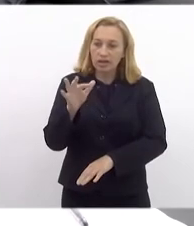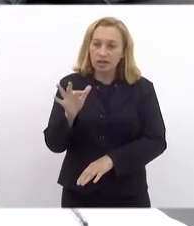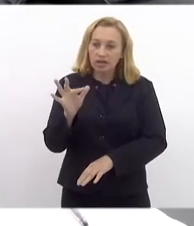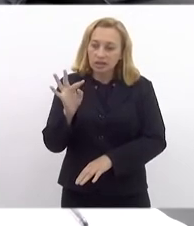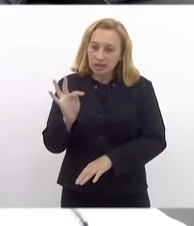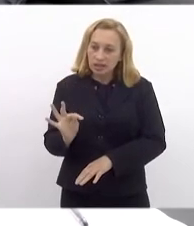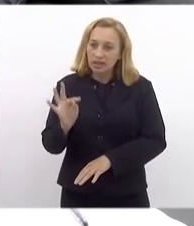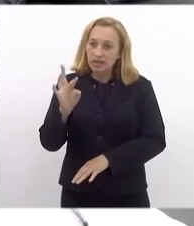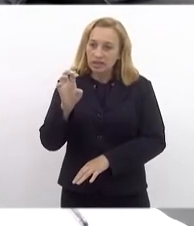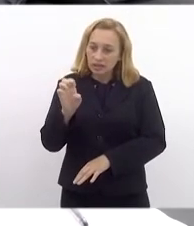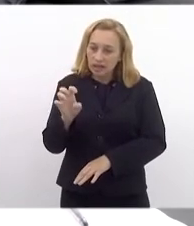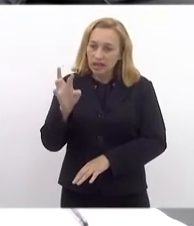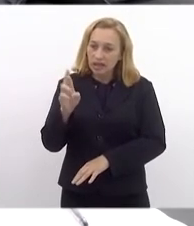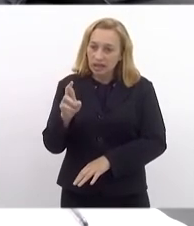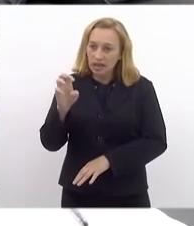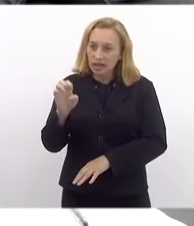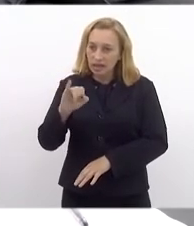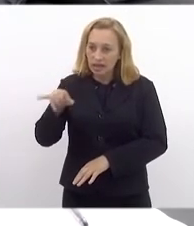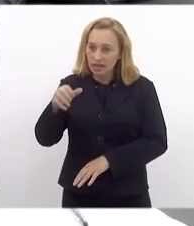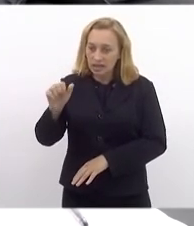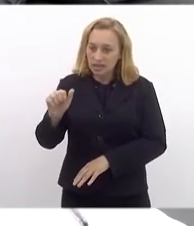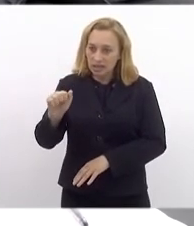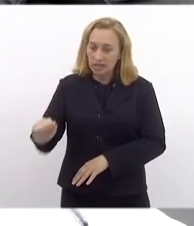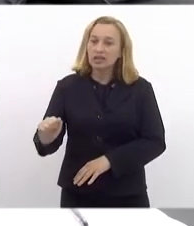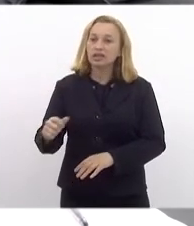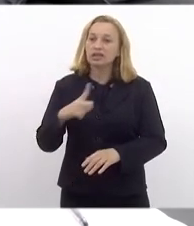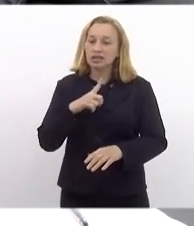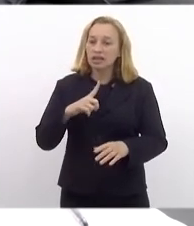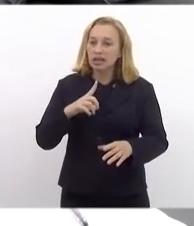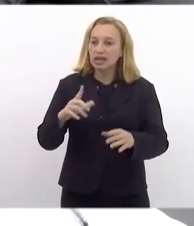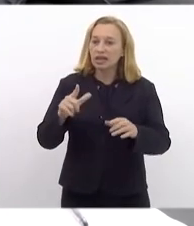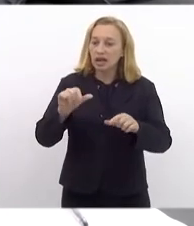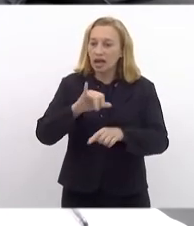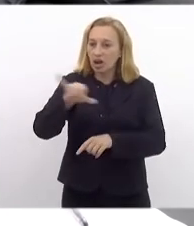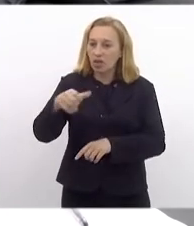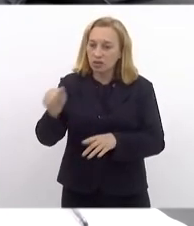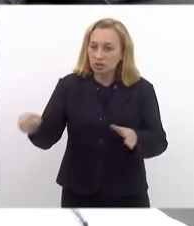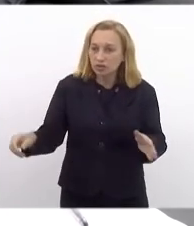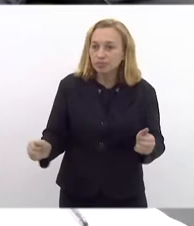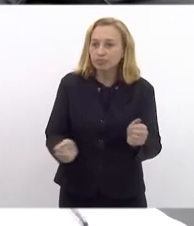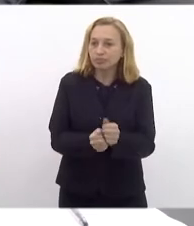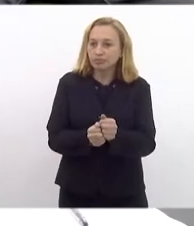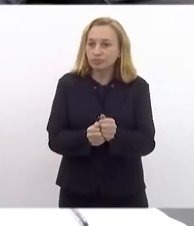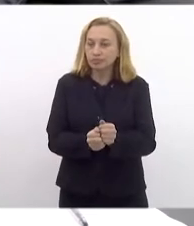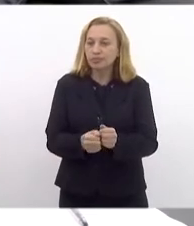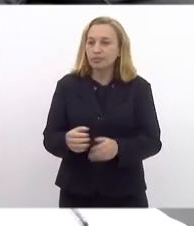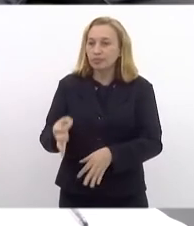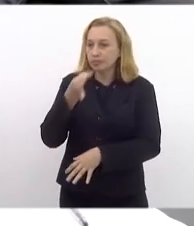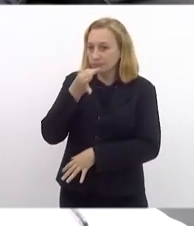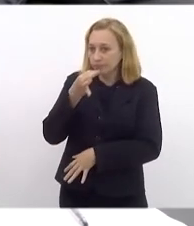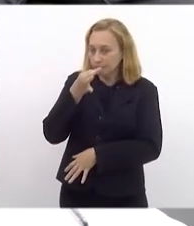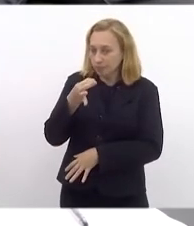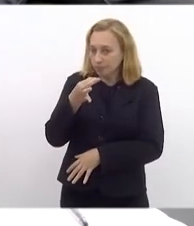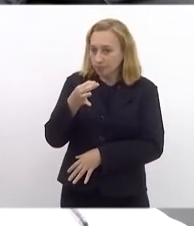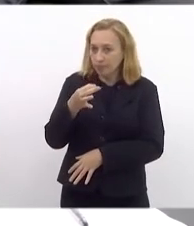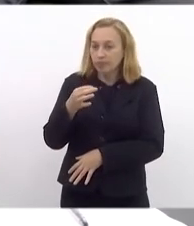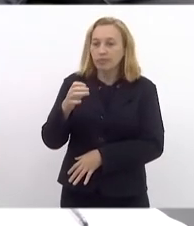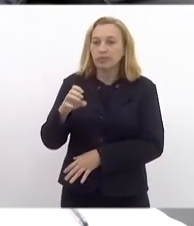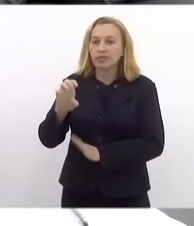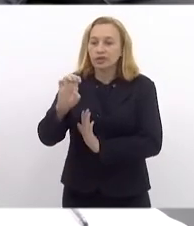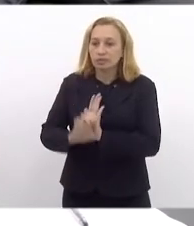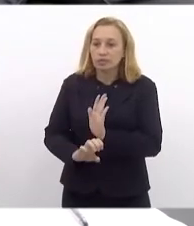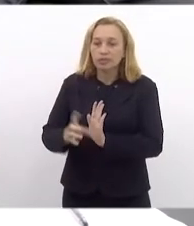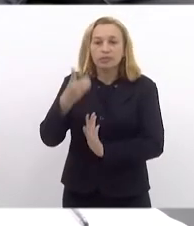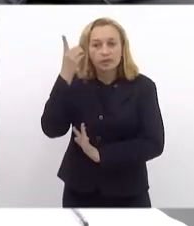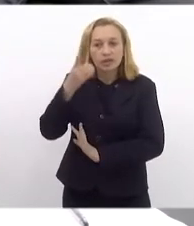que estão tem a sua loja agregado eu acho que talvez a gente pegar a sugestão de medo aqui do deputado